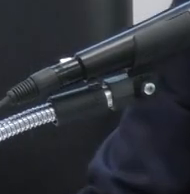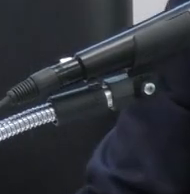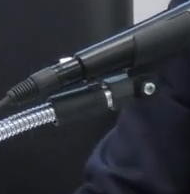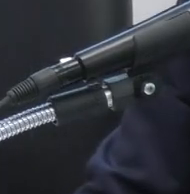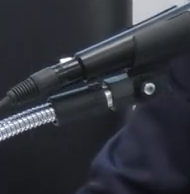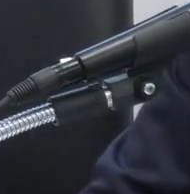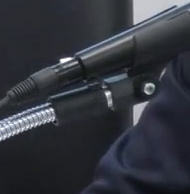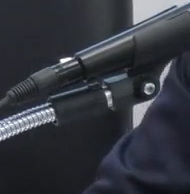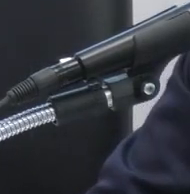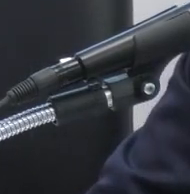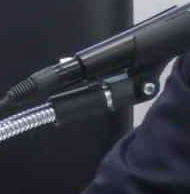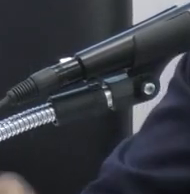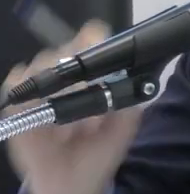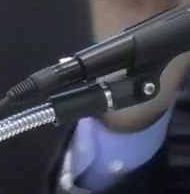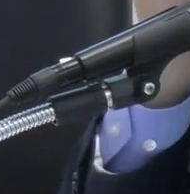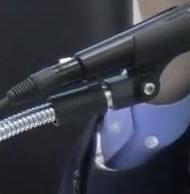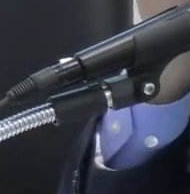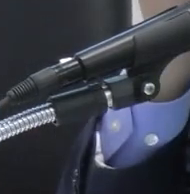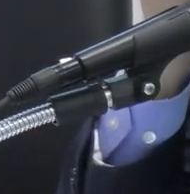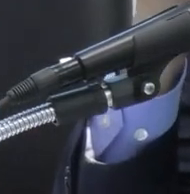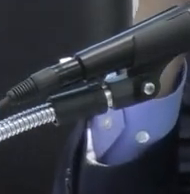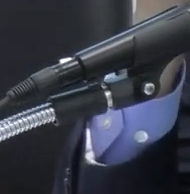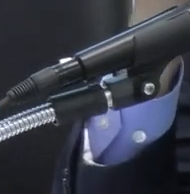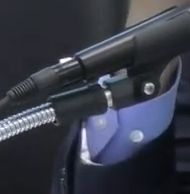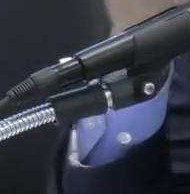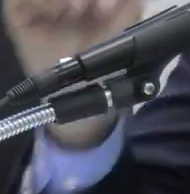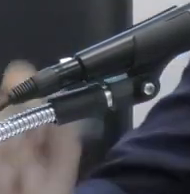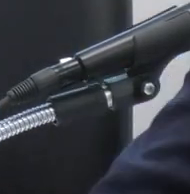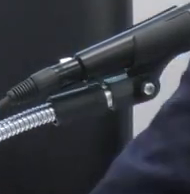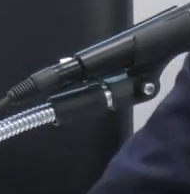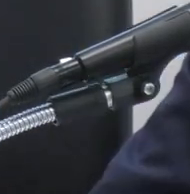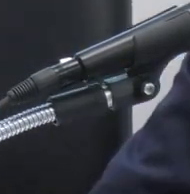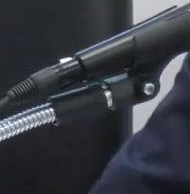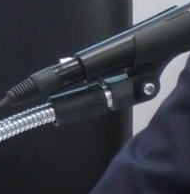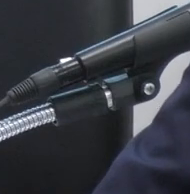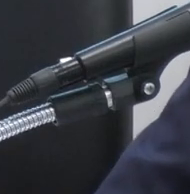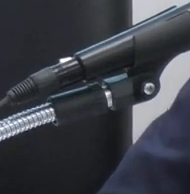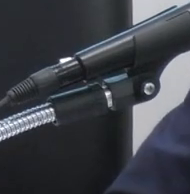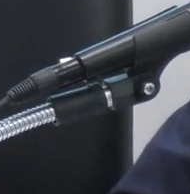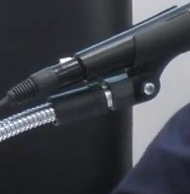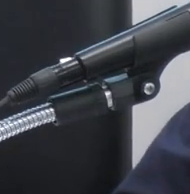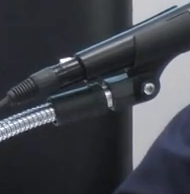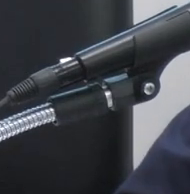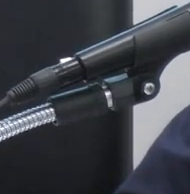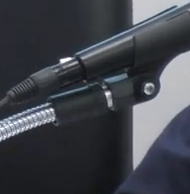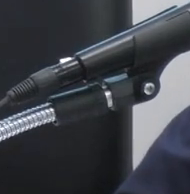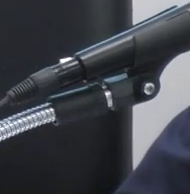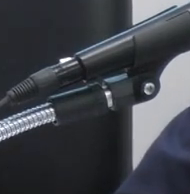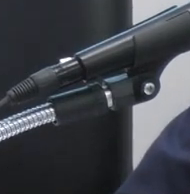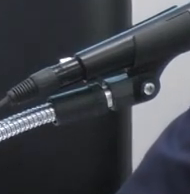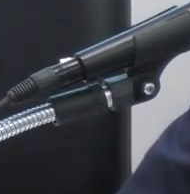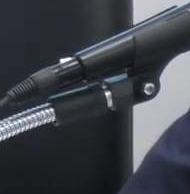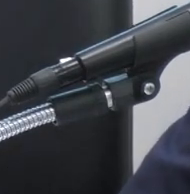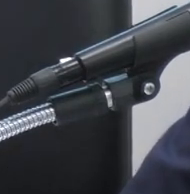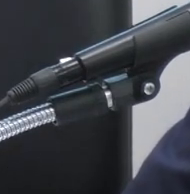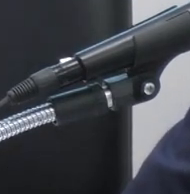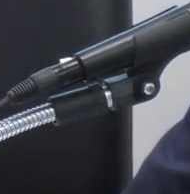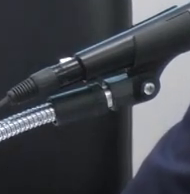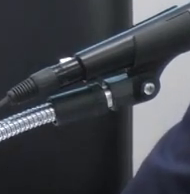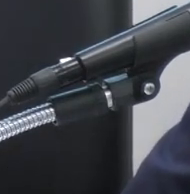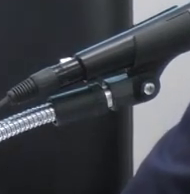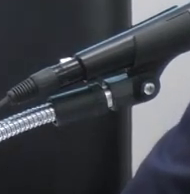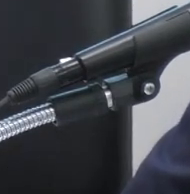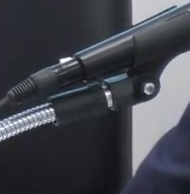de suma importância no sentido da fiscalização. E eu estou falando do Porto do Açu, porque existe denúncia da população que não tem coragem de